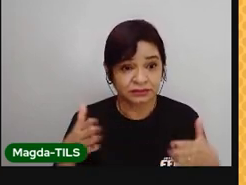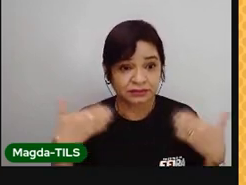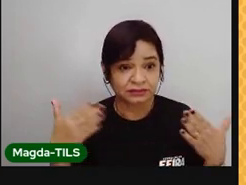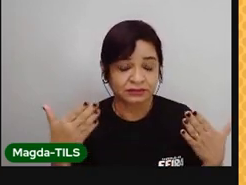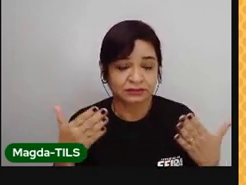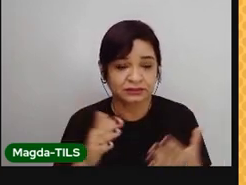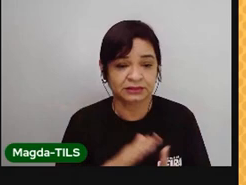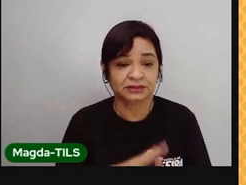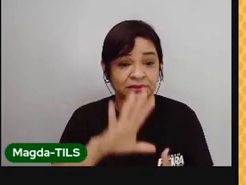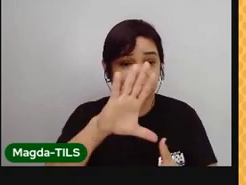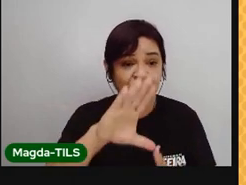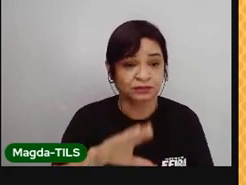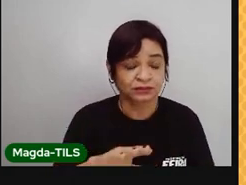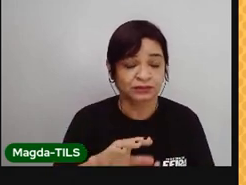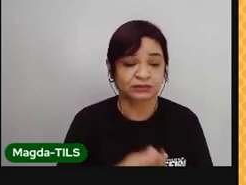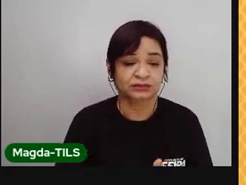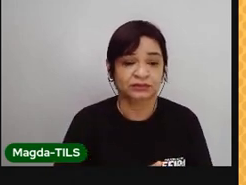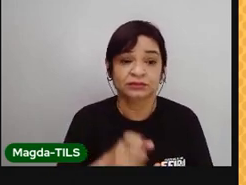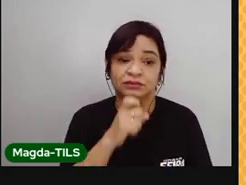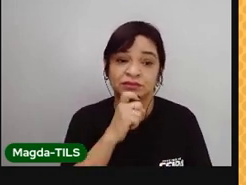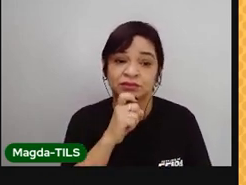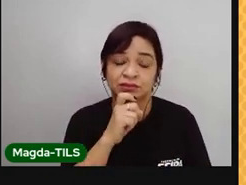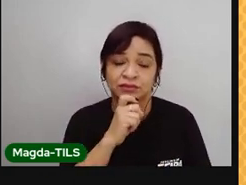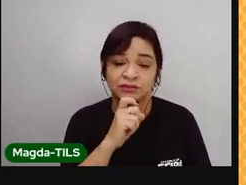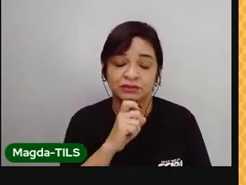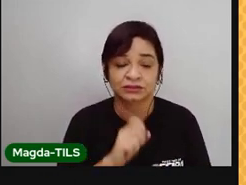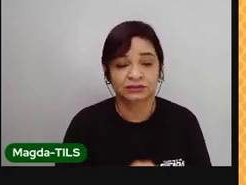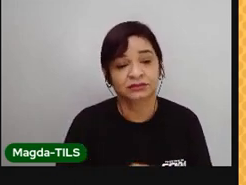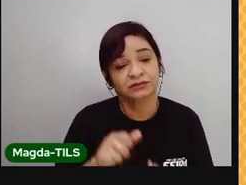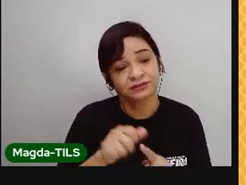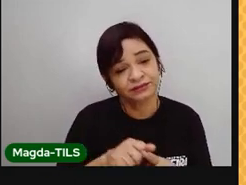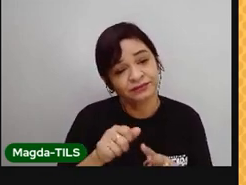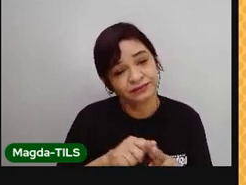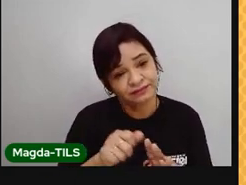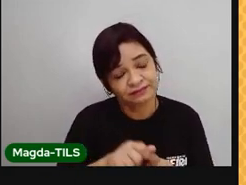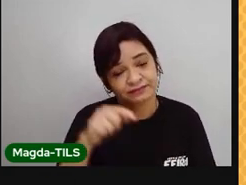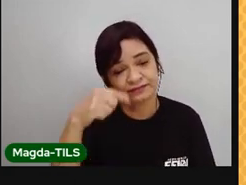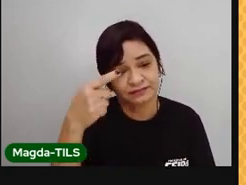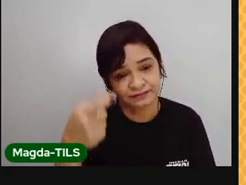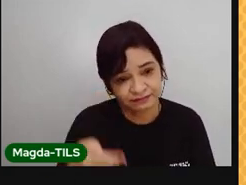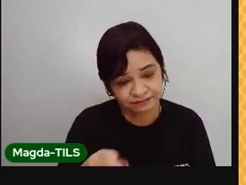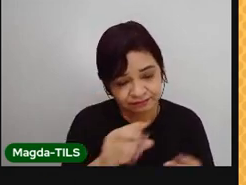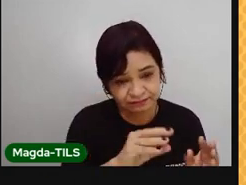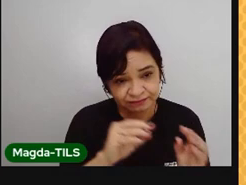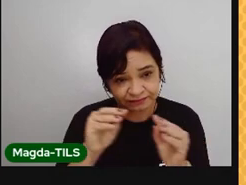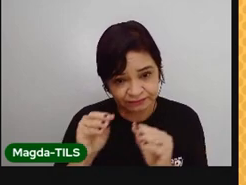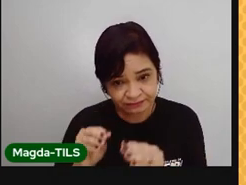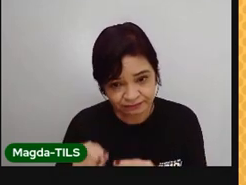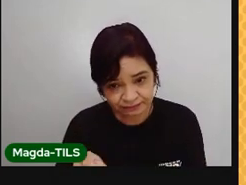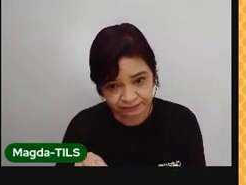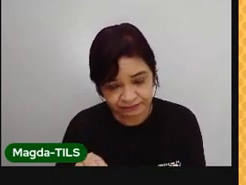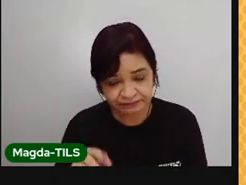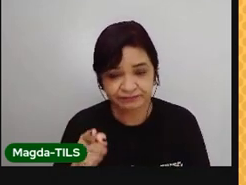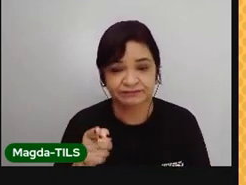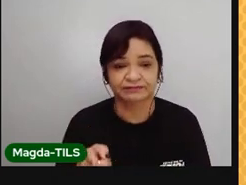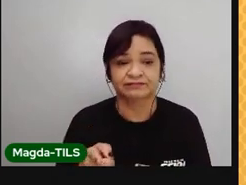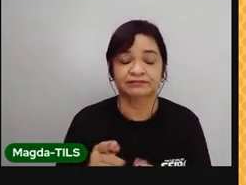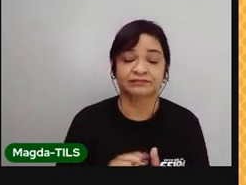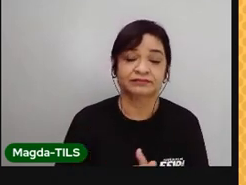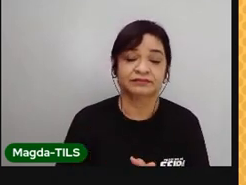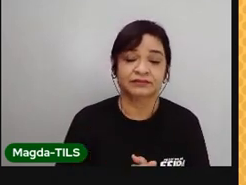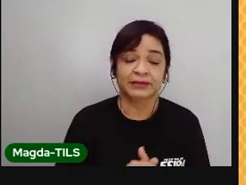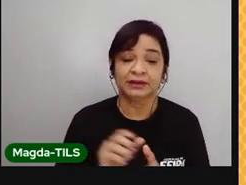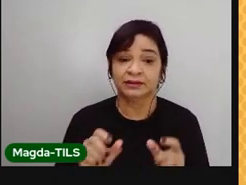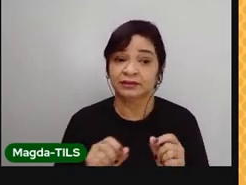hemisfério sul vai ser o inverno. 3 meses depois, o planeta Terra chega a este outro posicionamento em que